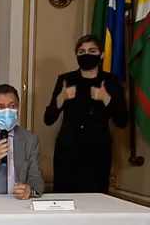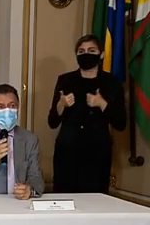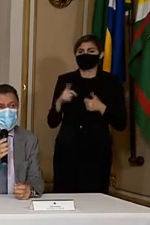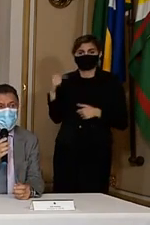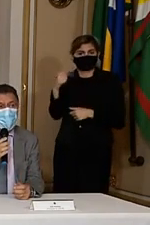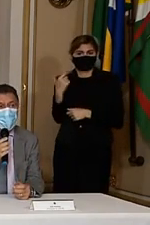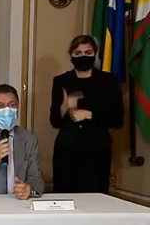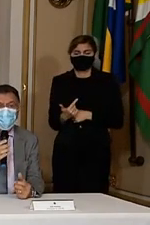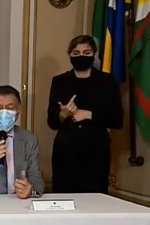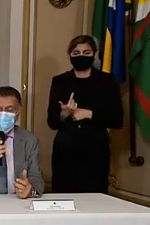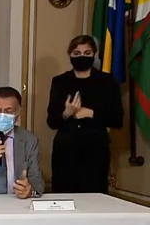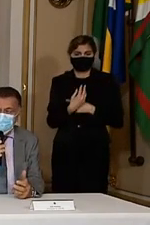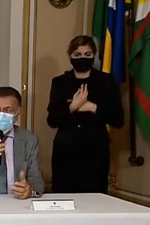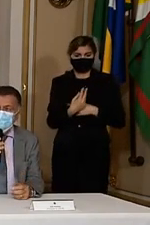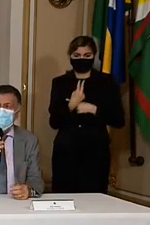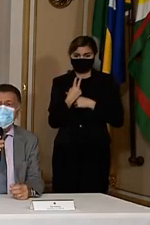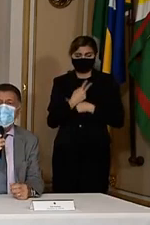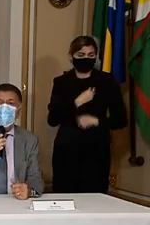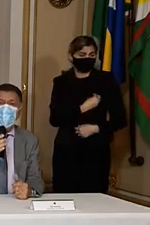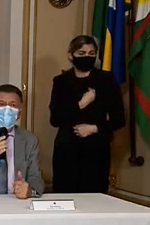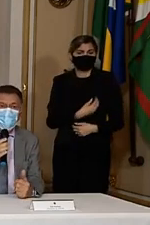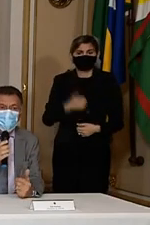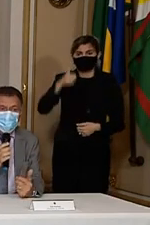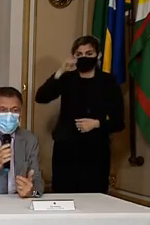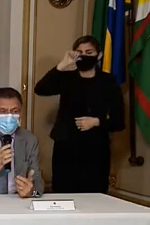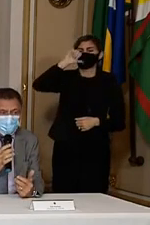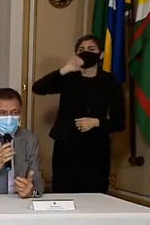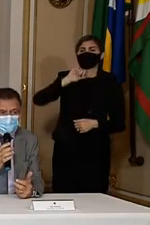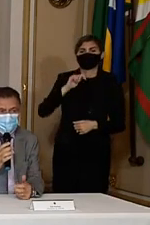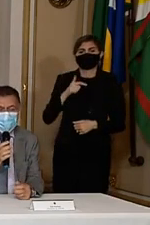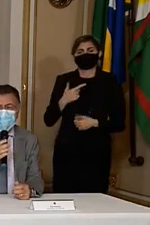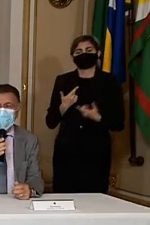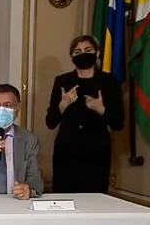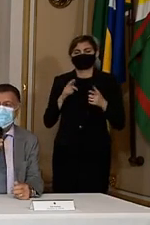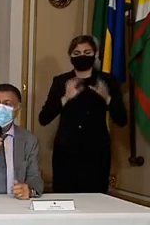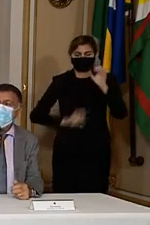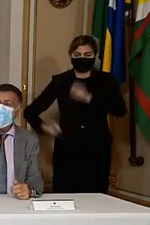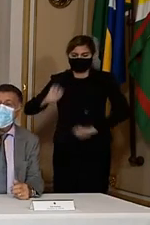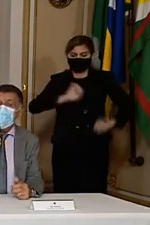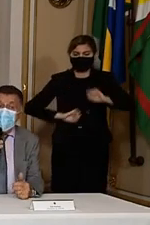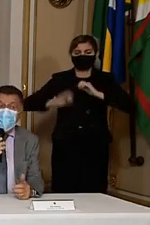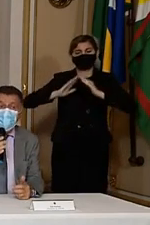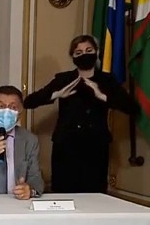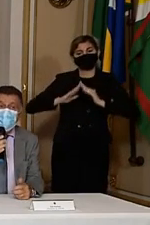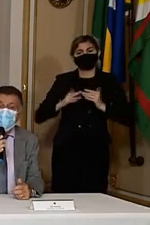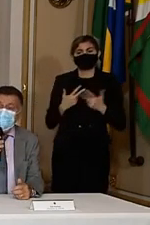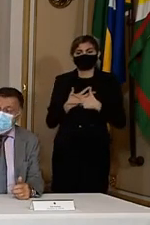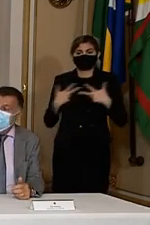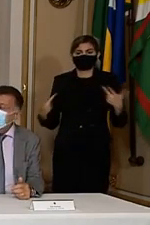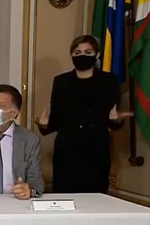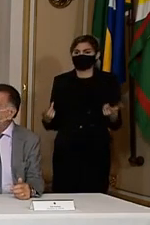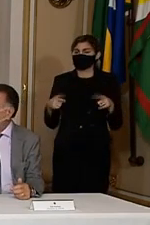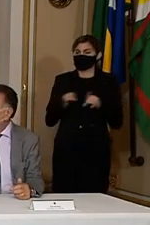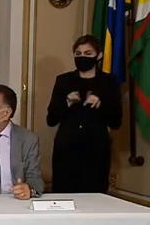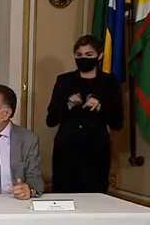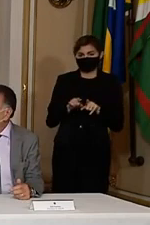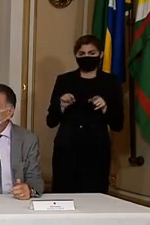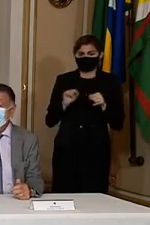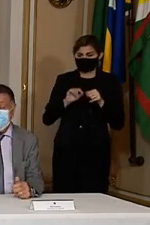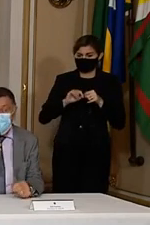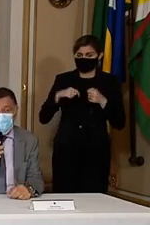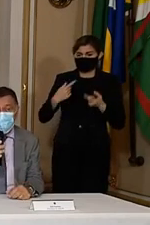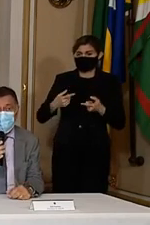se manter água para beber água para os afazeres da casa e água até para